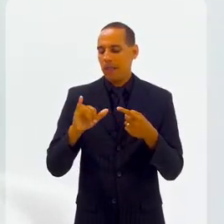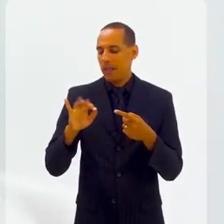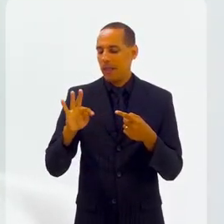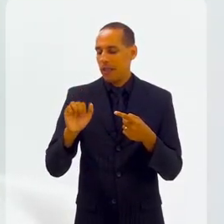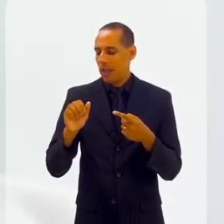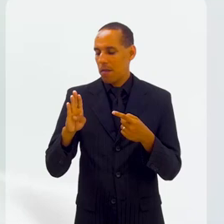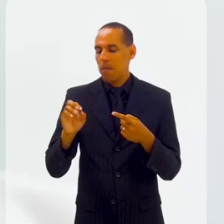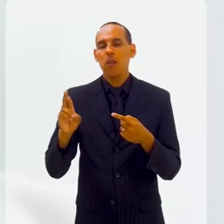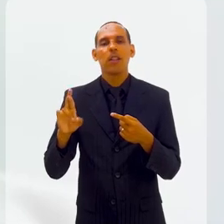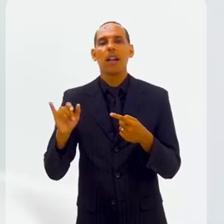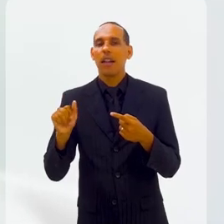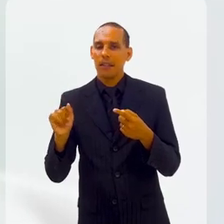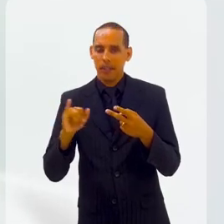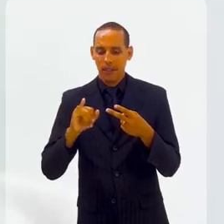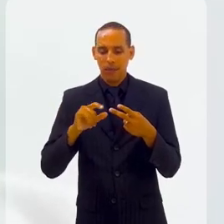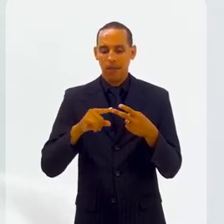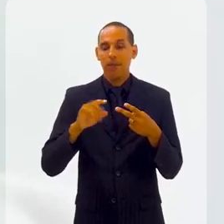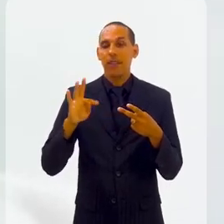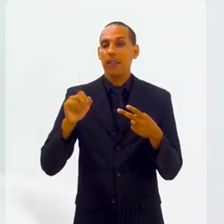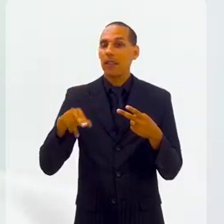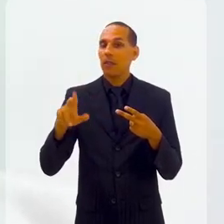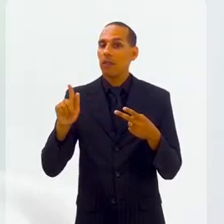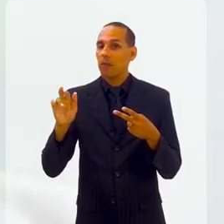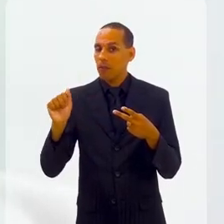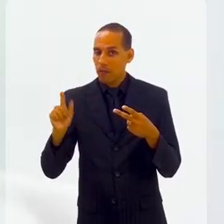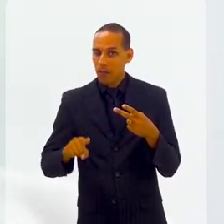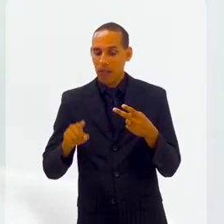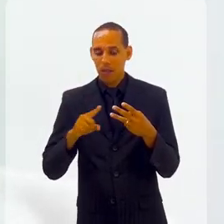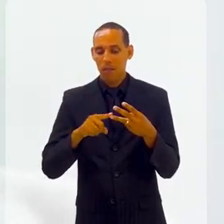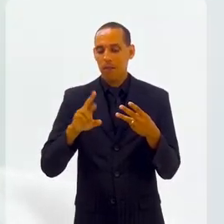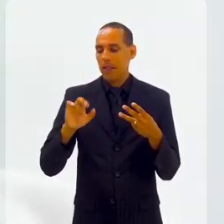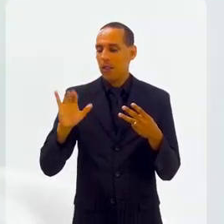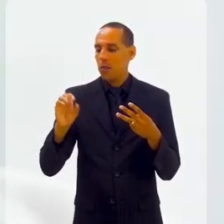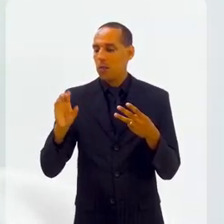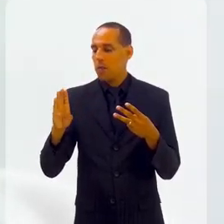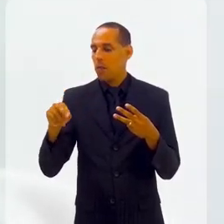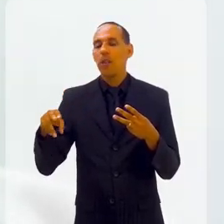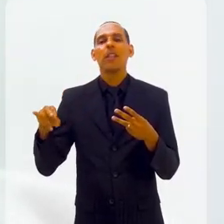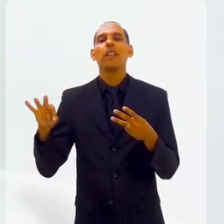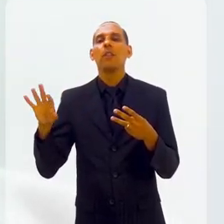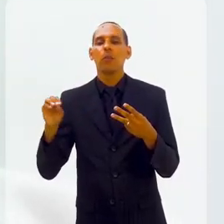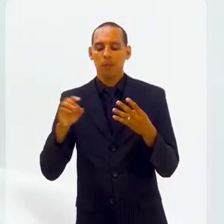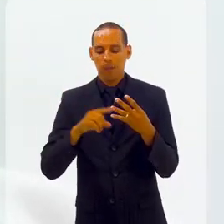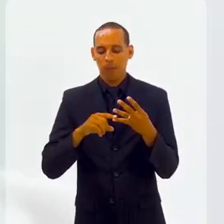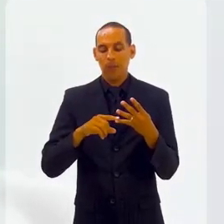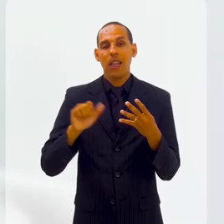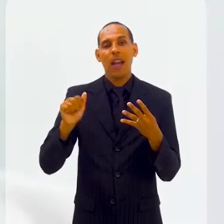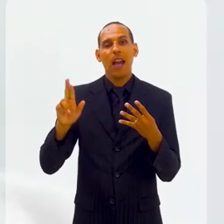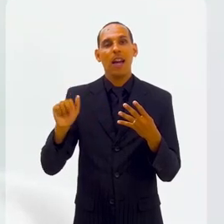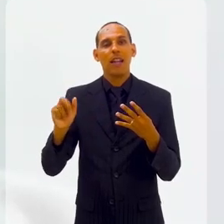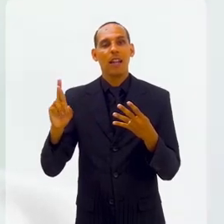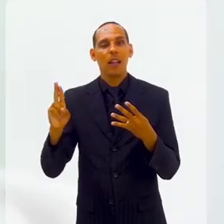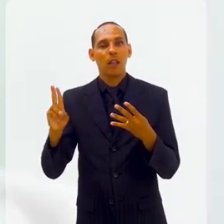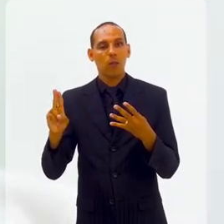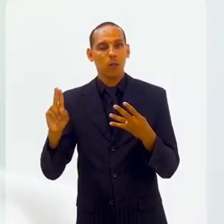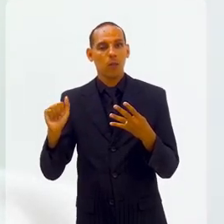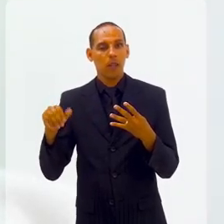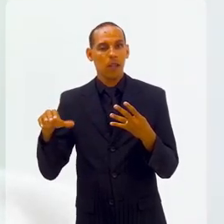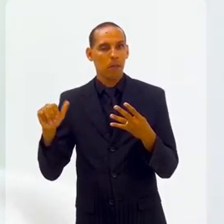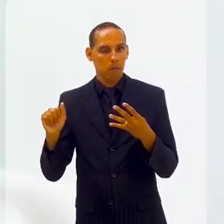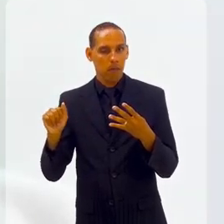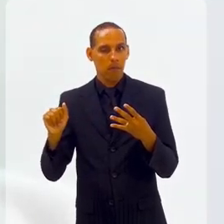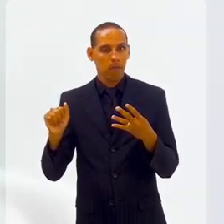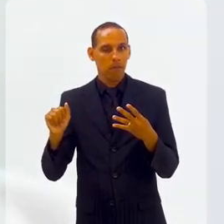de Itaboraí Tanguá Rio Bonito e Araruama e numa área total de cerca de 8.525